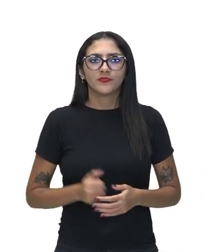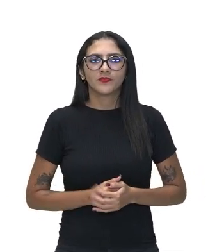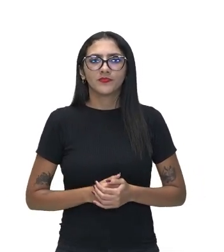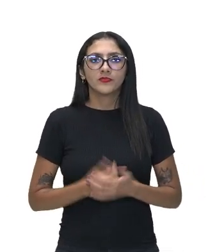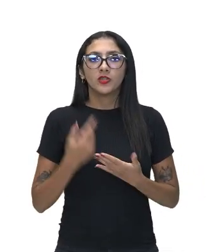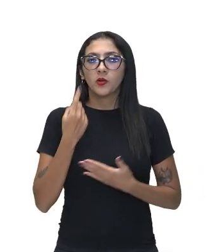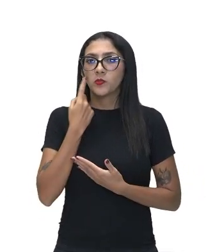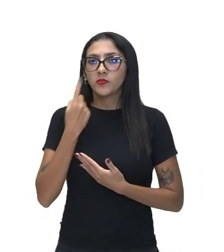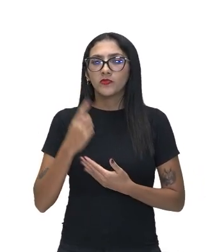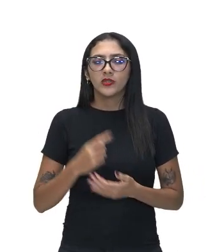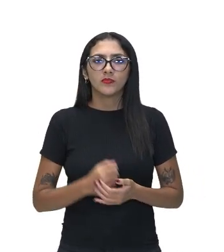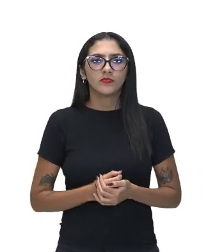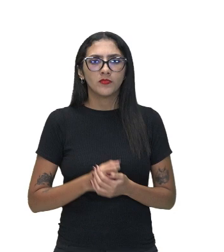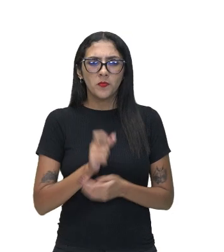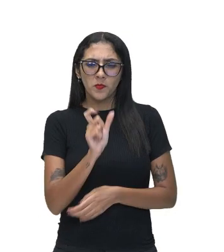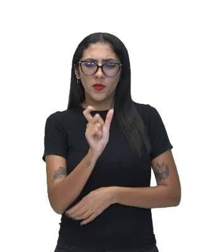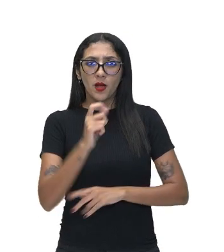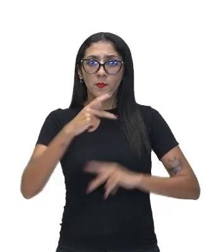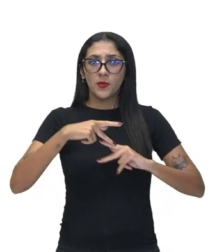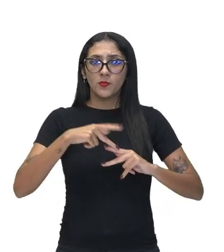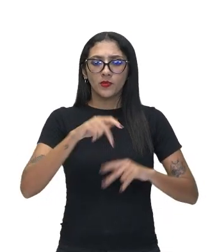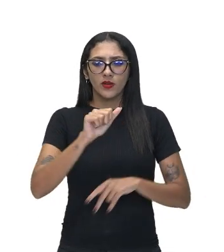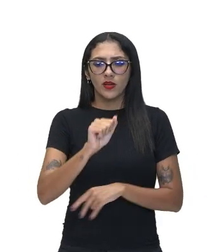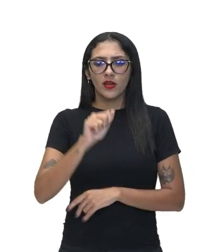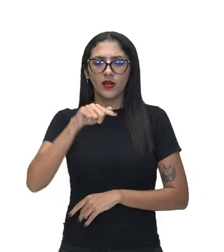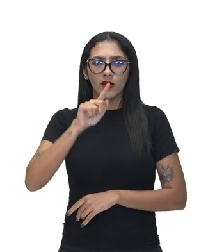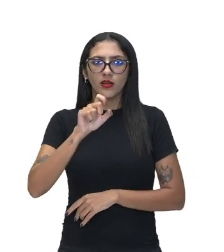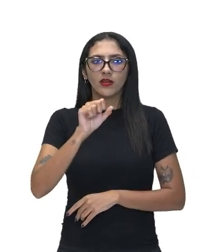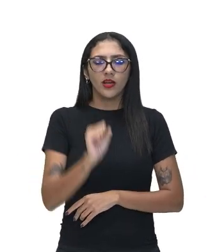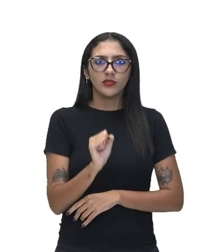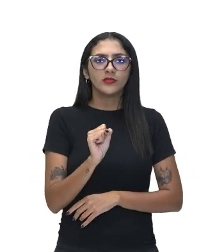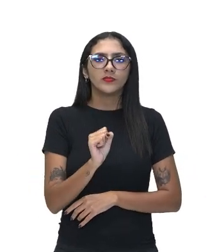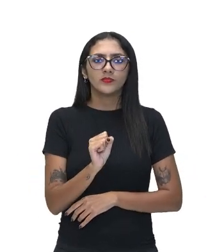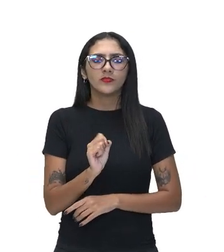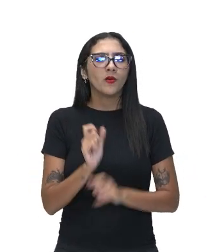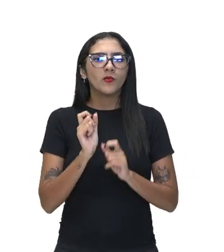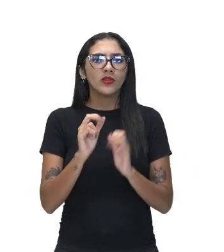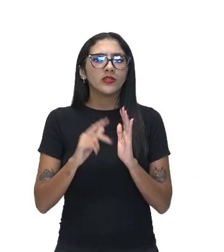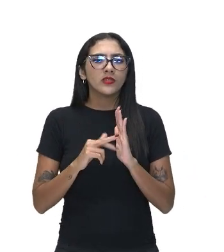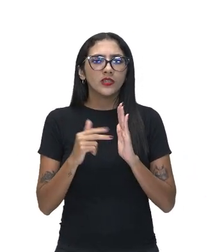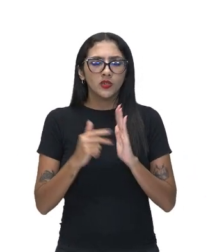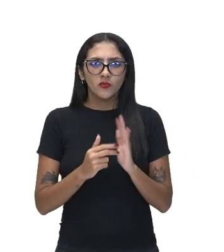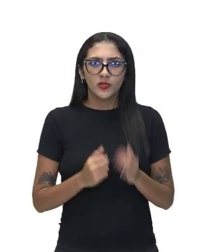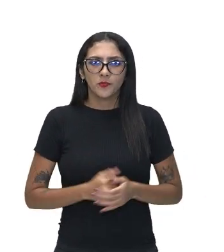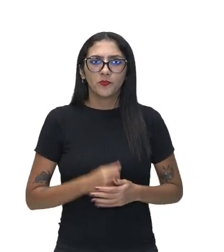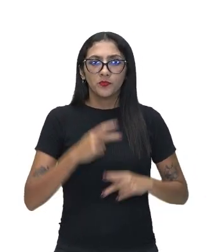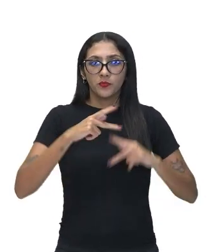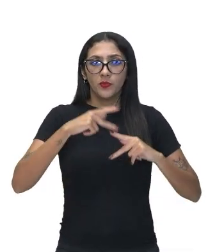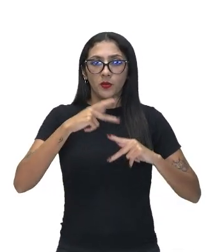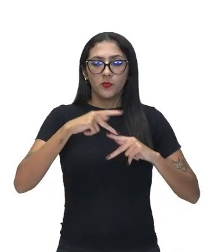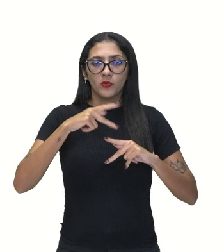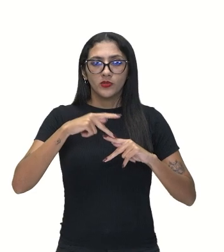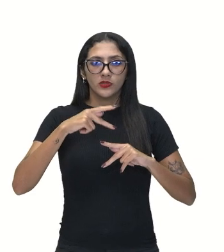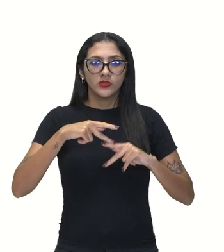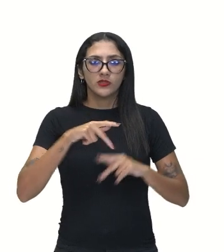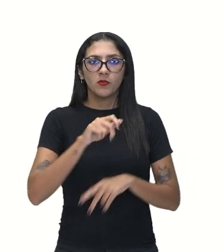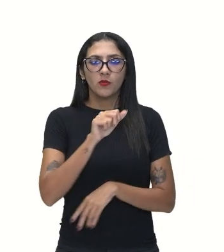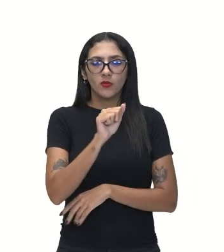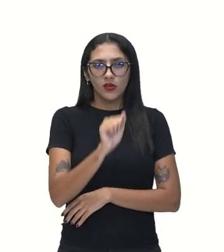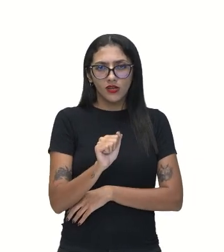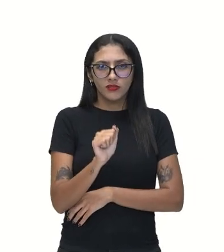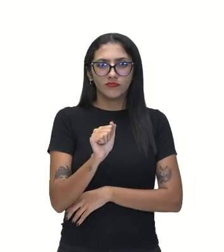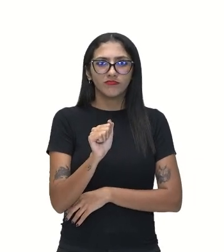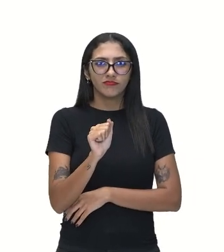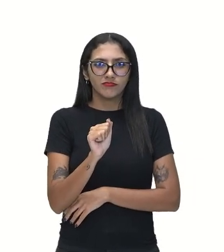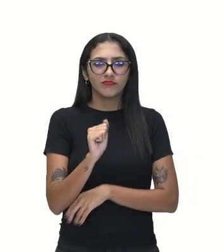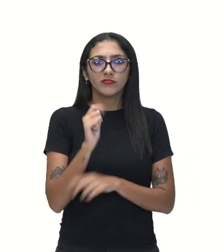as aí, nós sabemos que temos a presença de uma preposição a, certo? De uma preposição